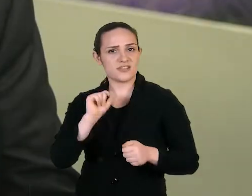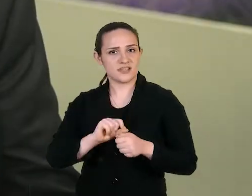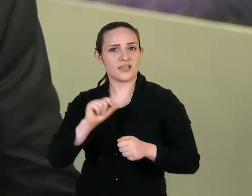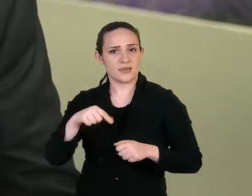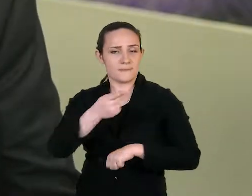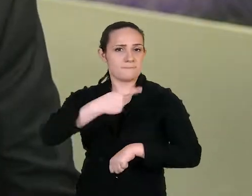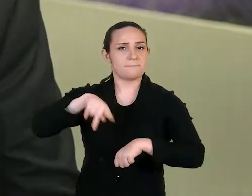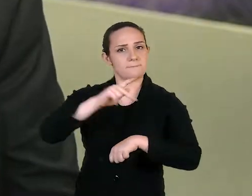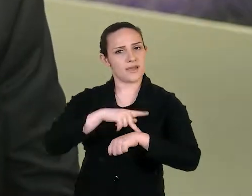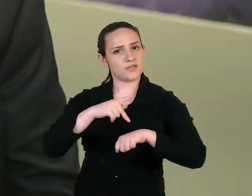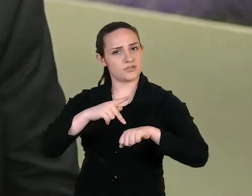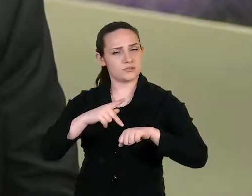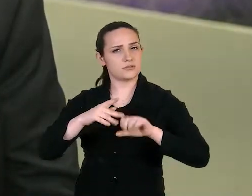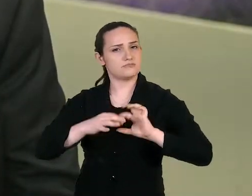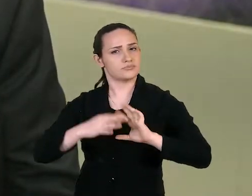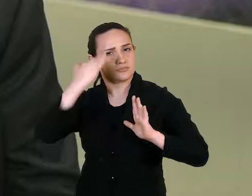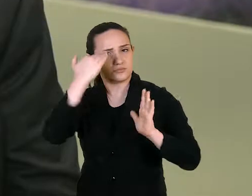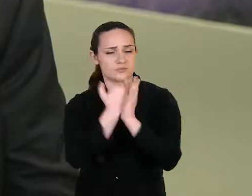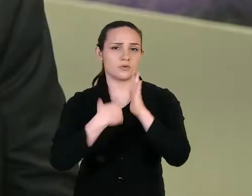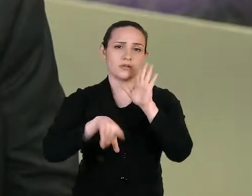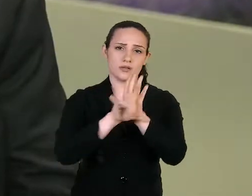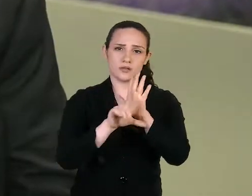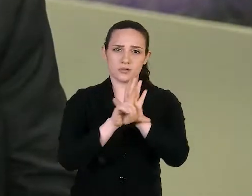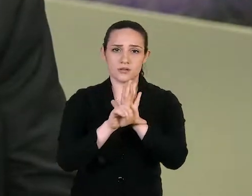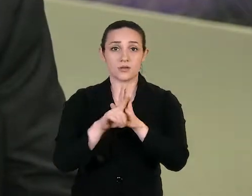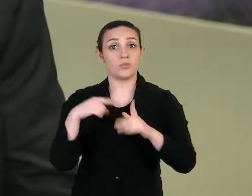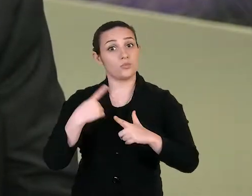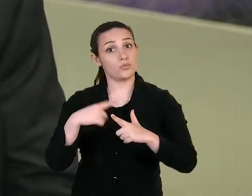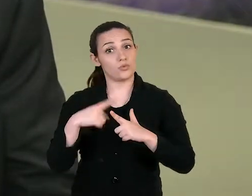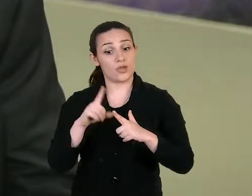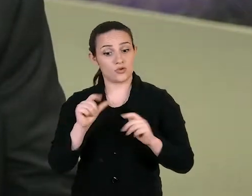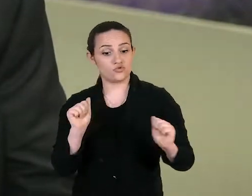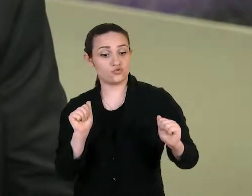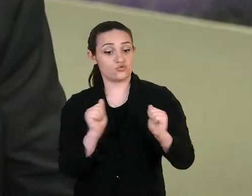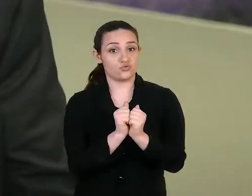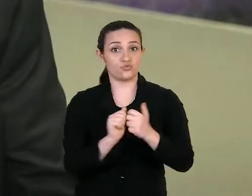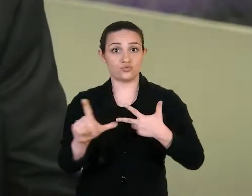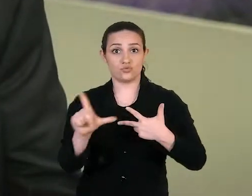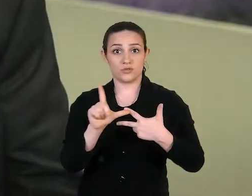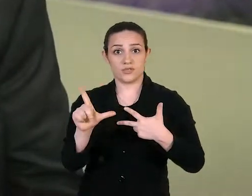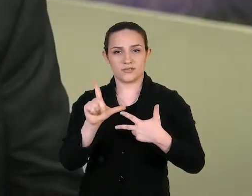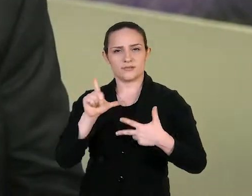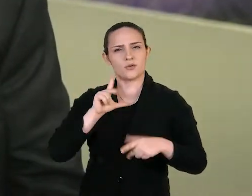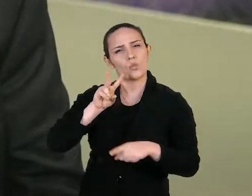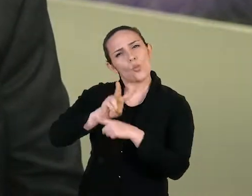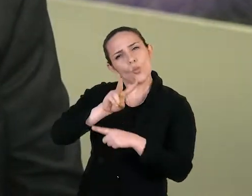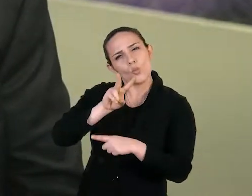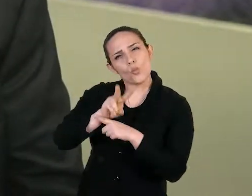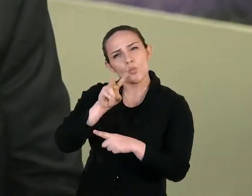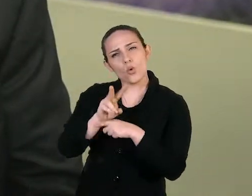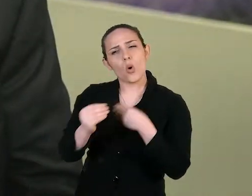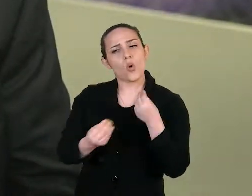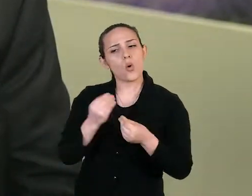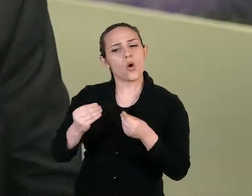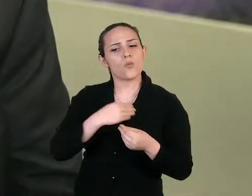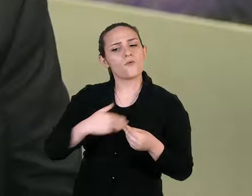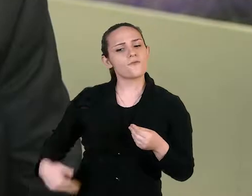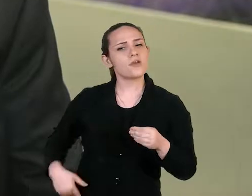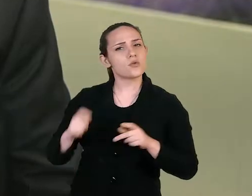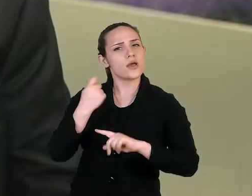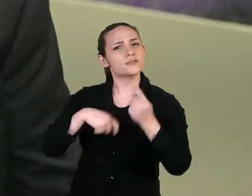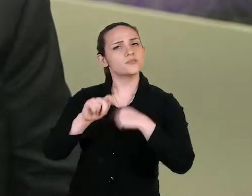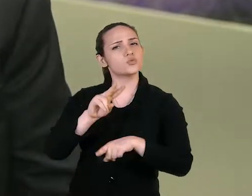porque ao lado do Poder Legislativo, ele realiza o controle externo da administração